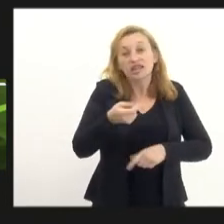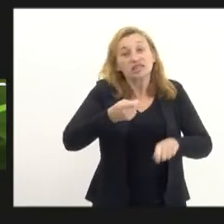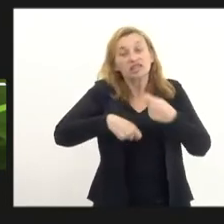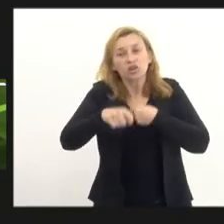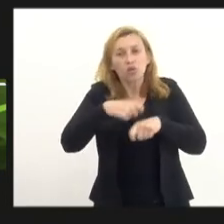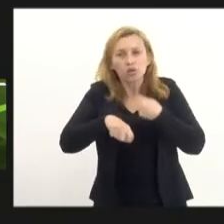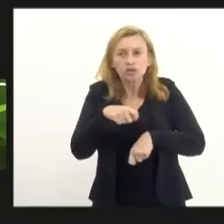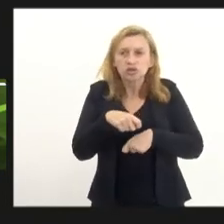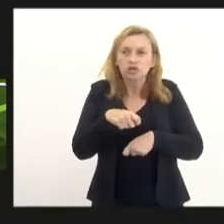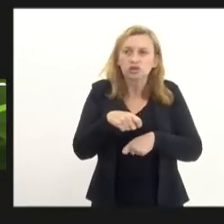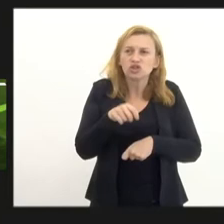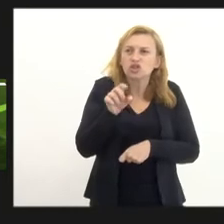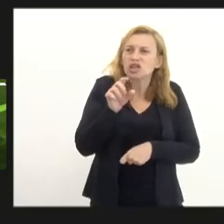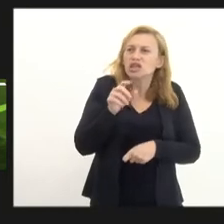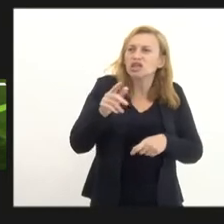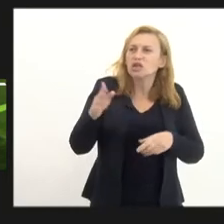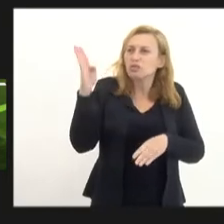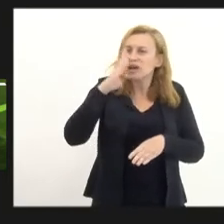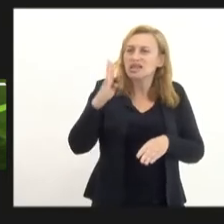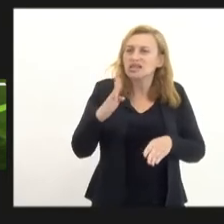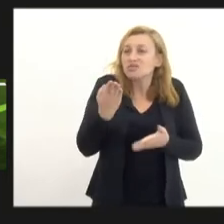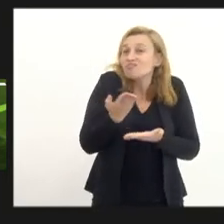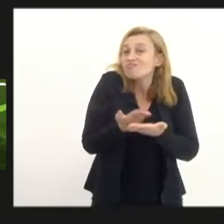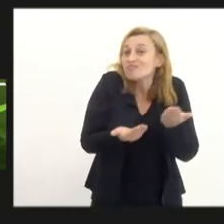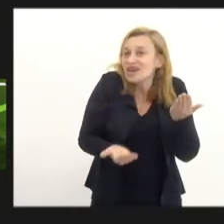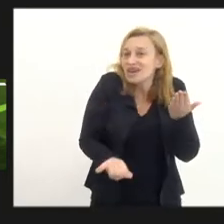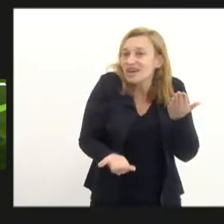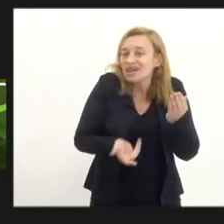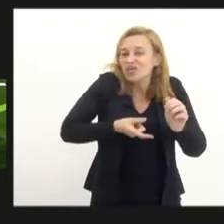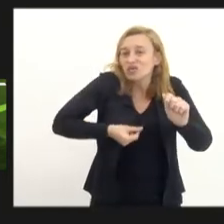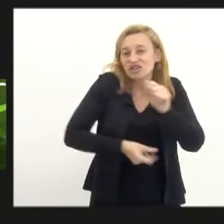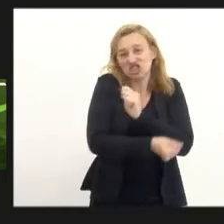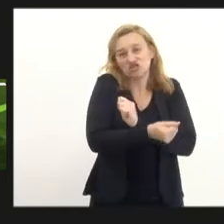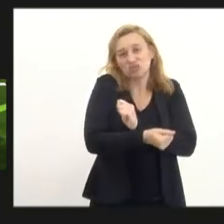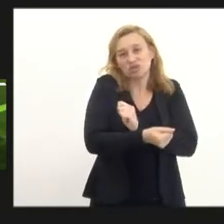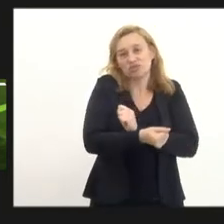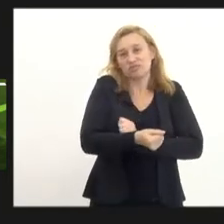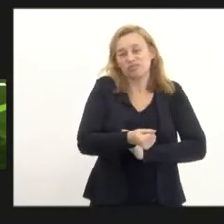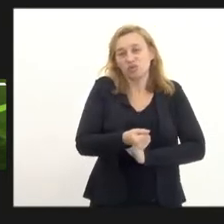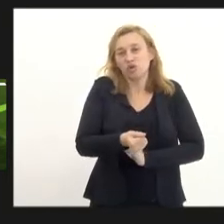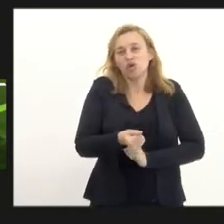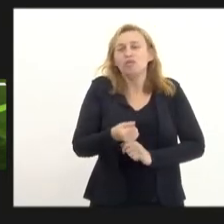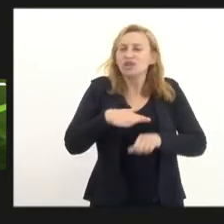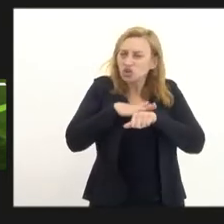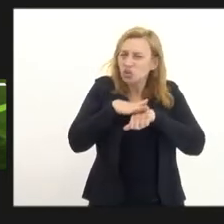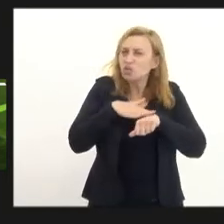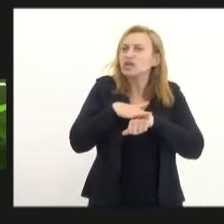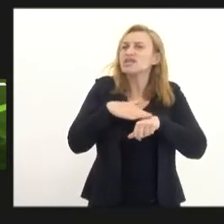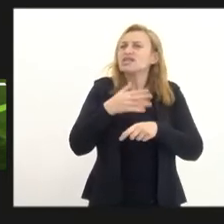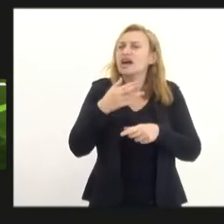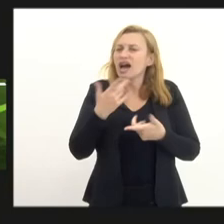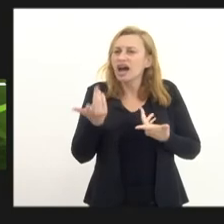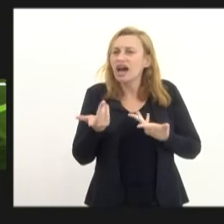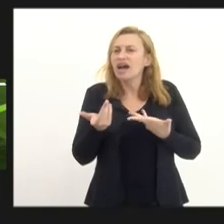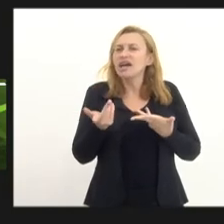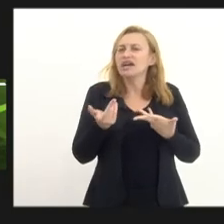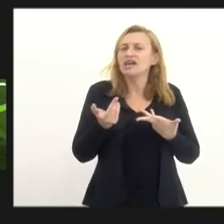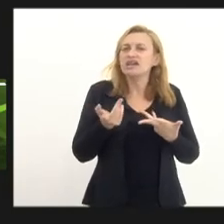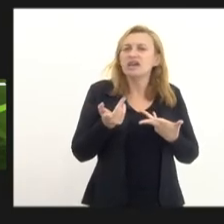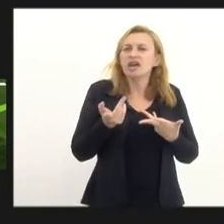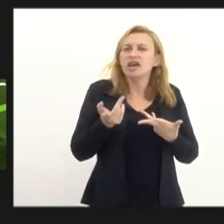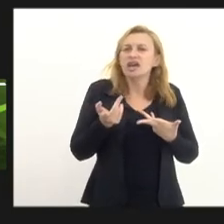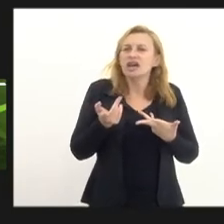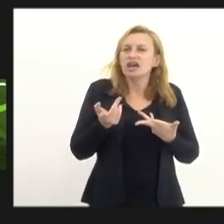negócios que faz com que o Brasil perca esses investimentos, né? Para a gente conversar e trocar,